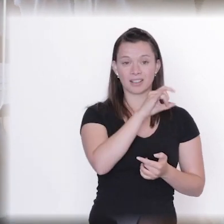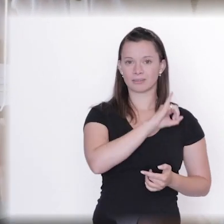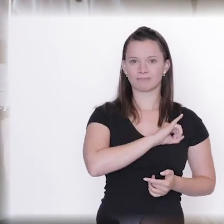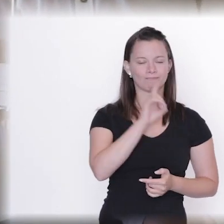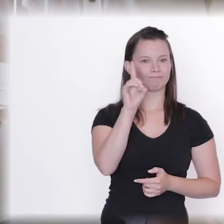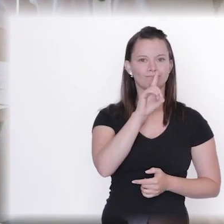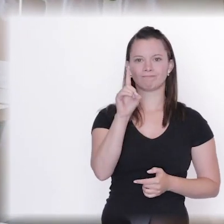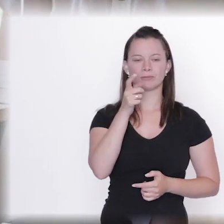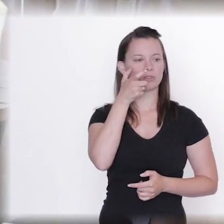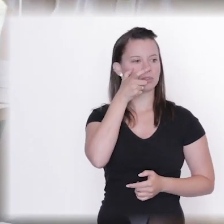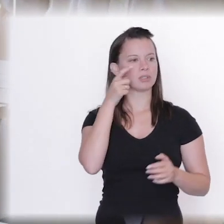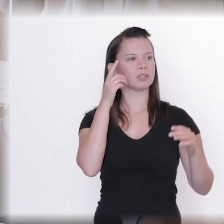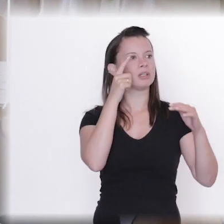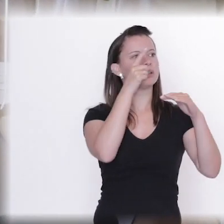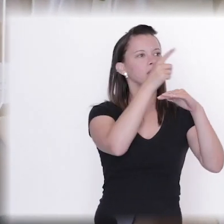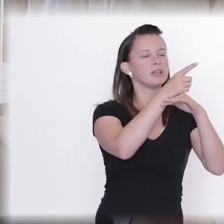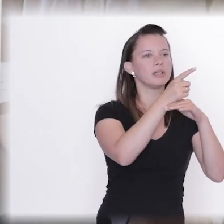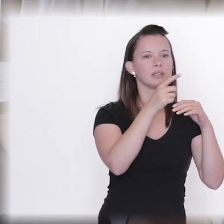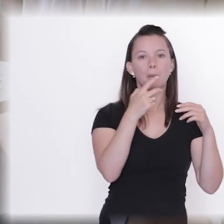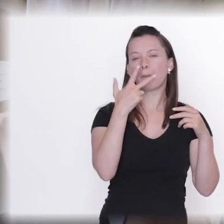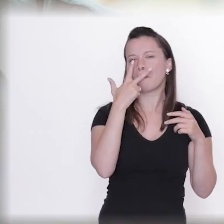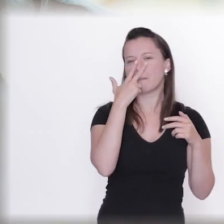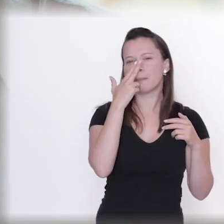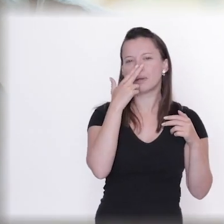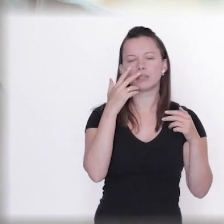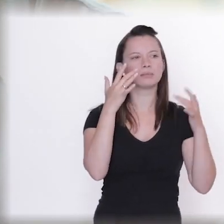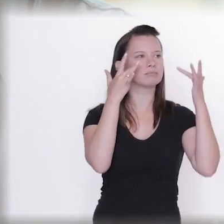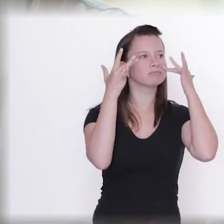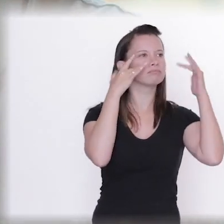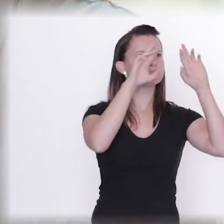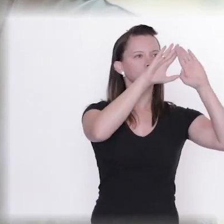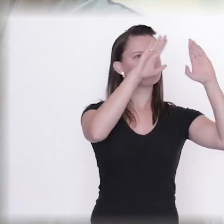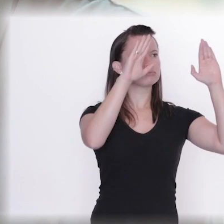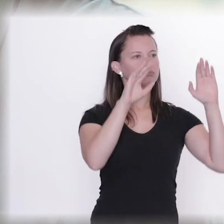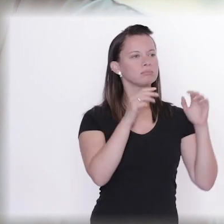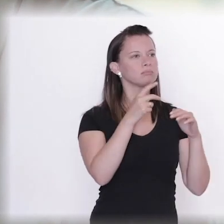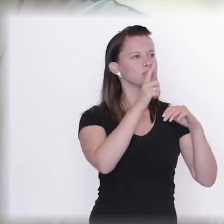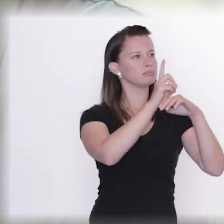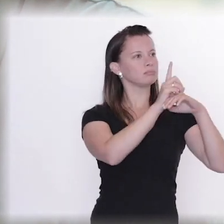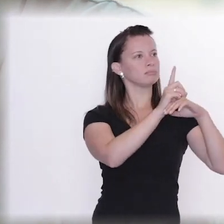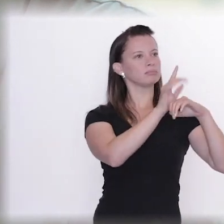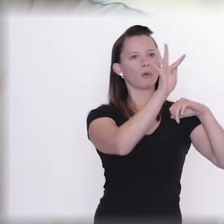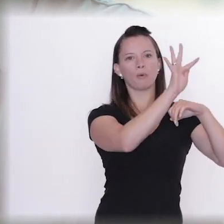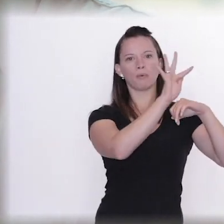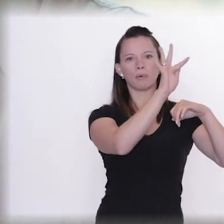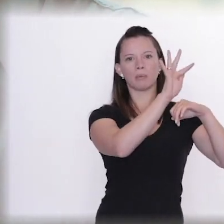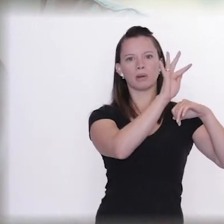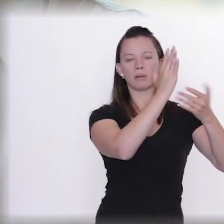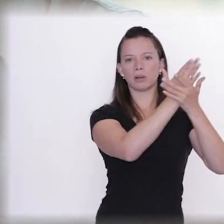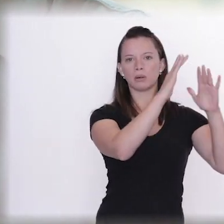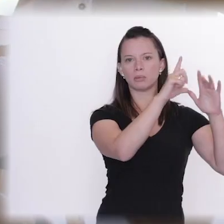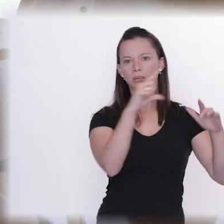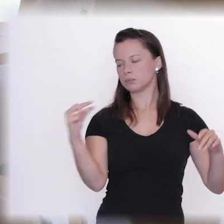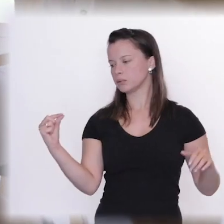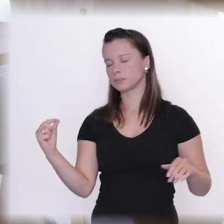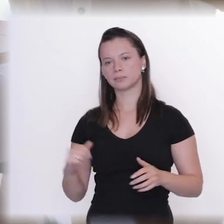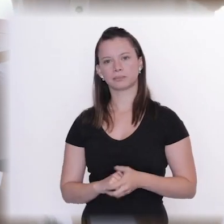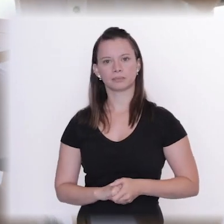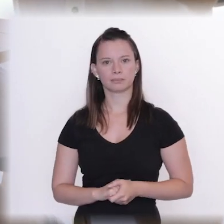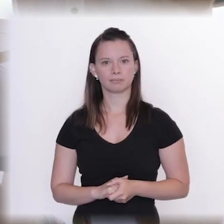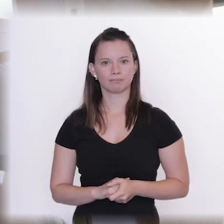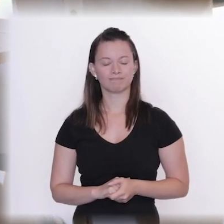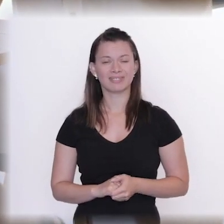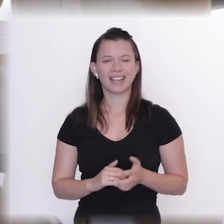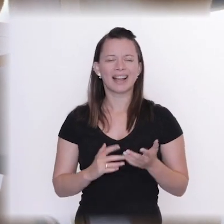embora, não tem sociabilidade, não tem encontro. É um espaço abstrato mesmo. O estádio em Itaquera, ele quase como se ele representasse uma